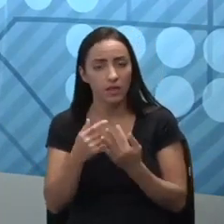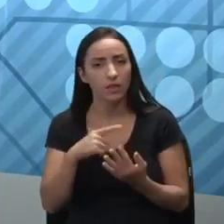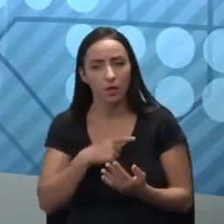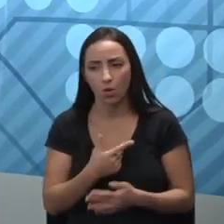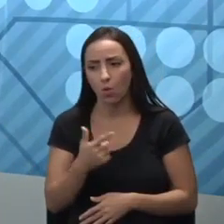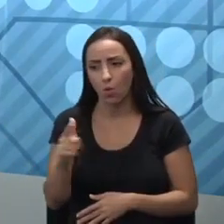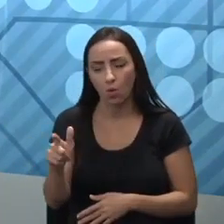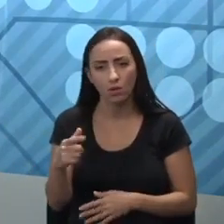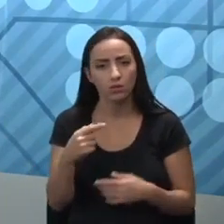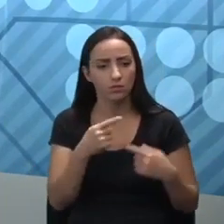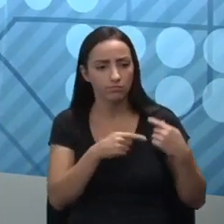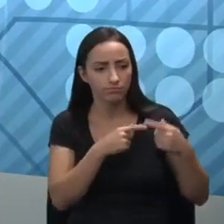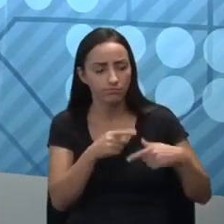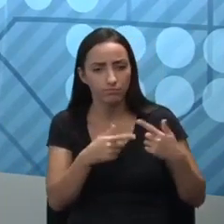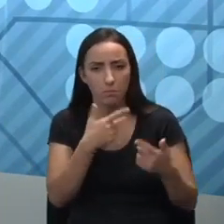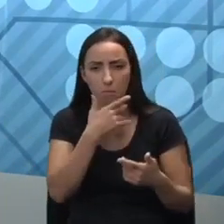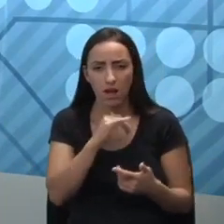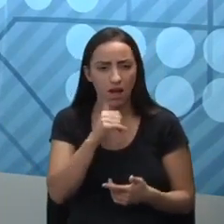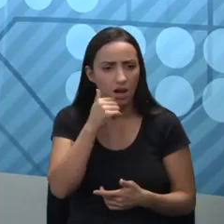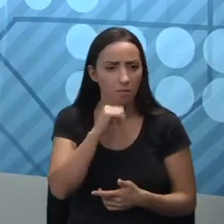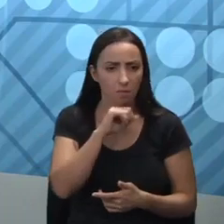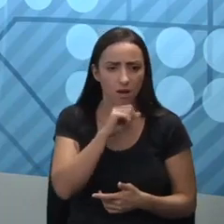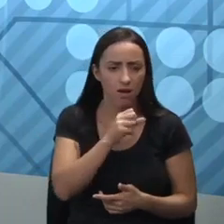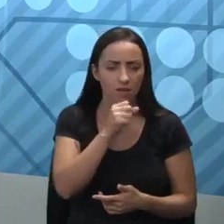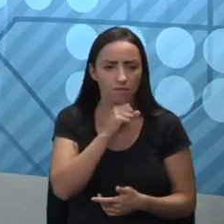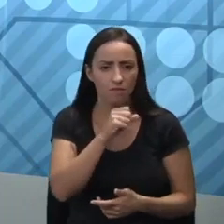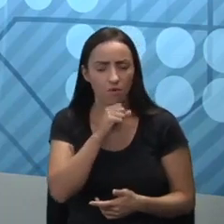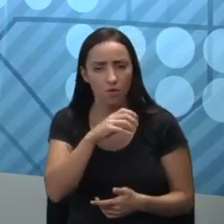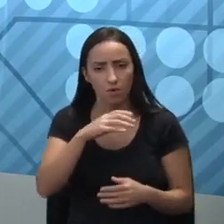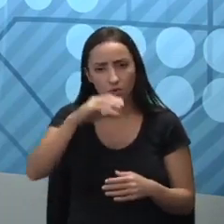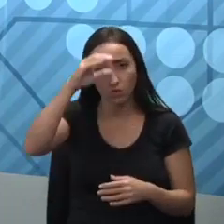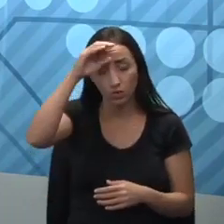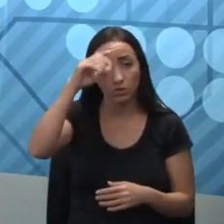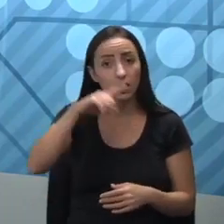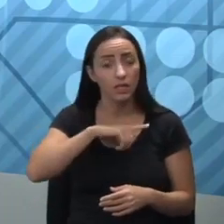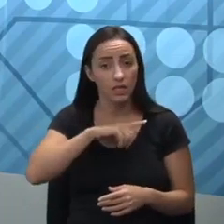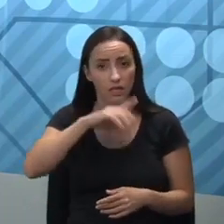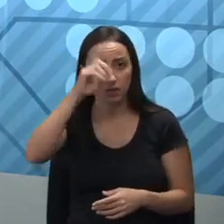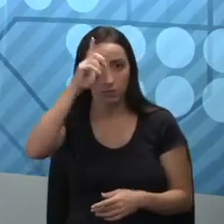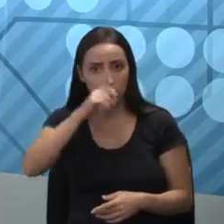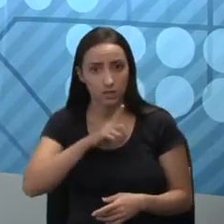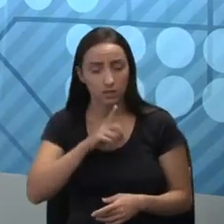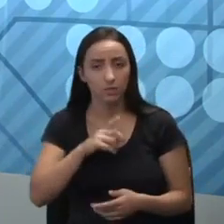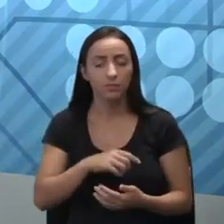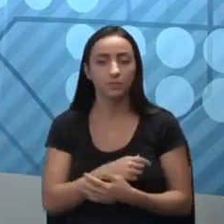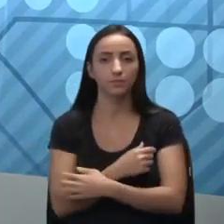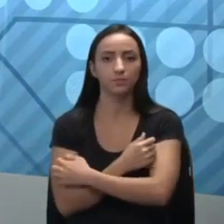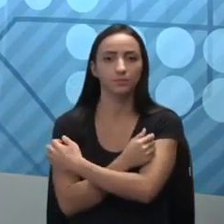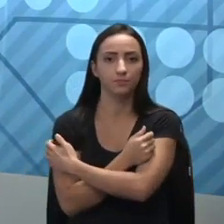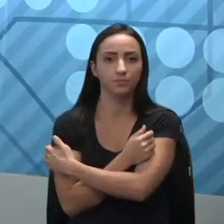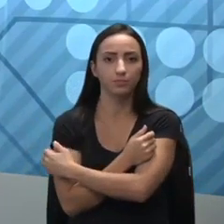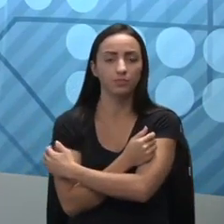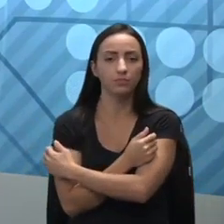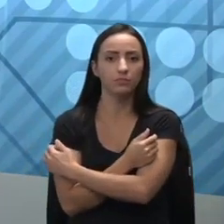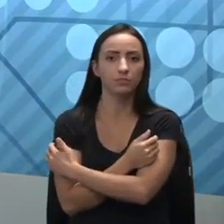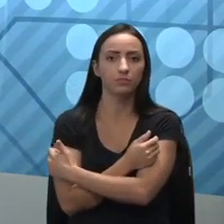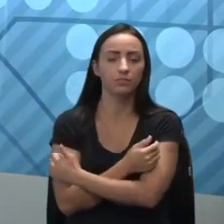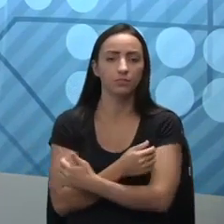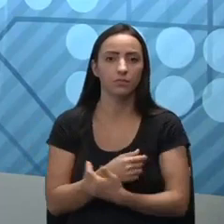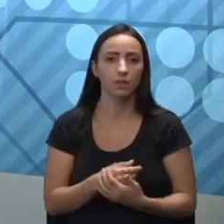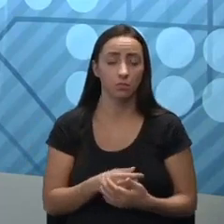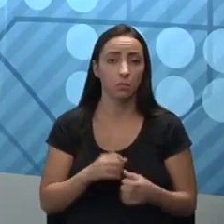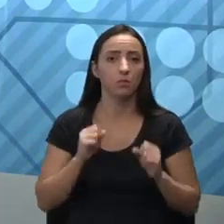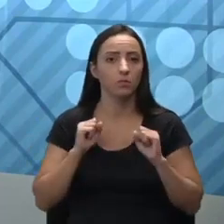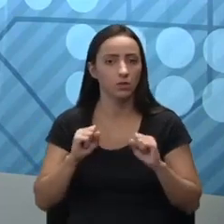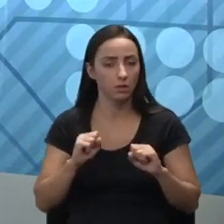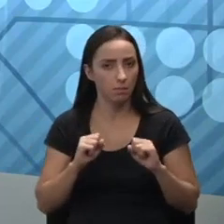outras gerações, os pais, avós, tios que têm caso de depressão, né? Então, você